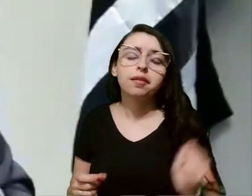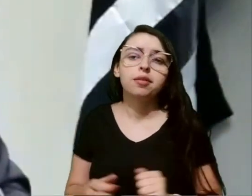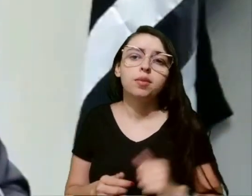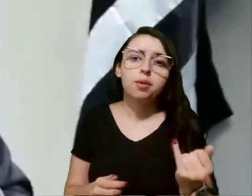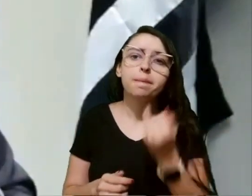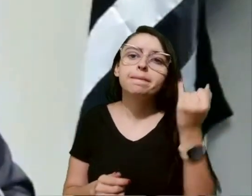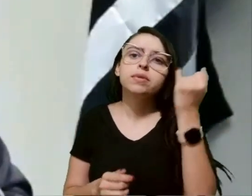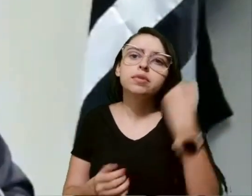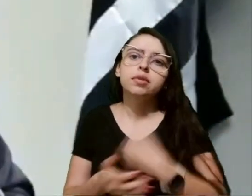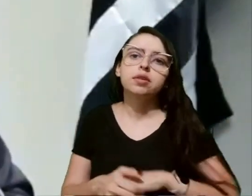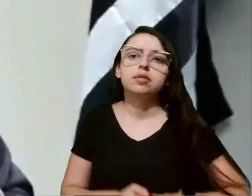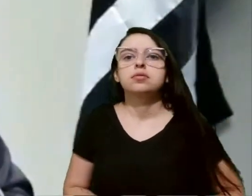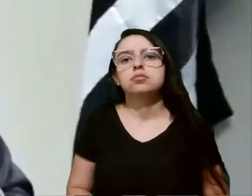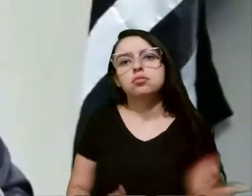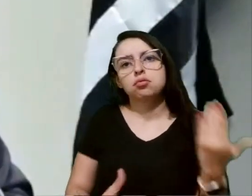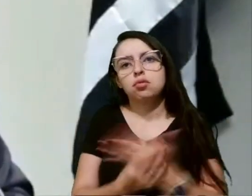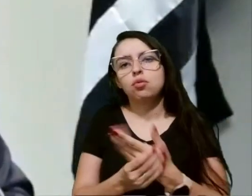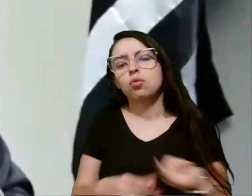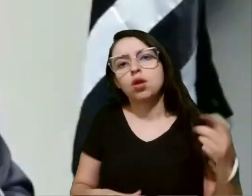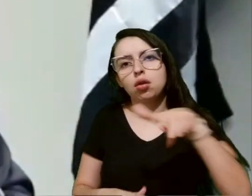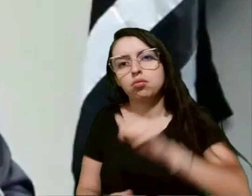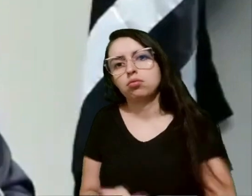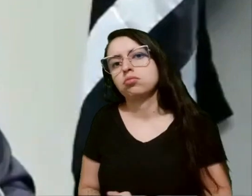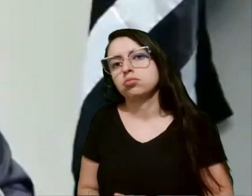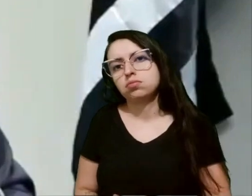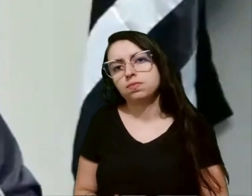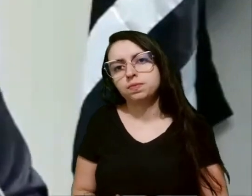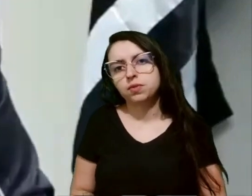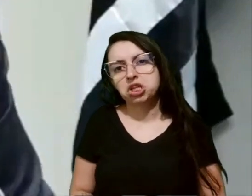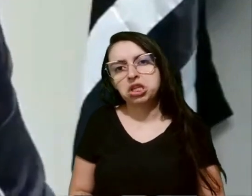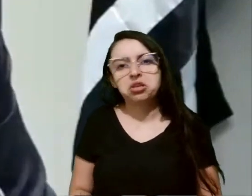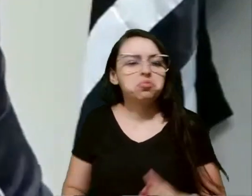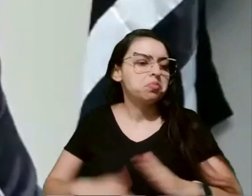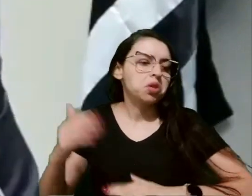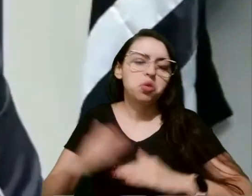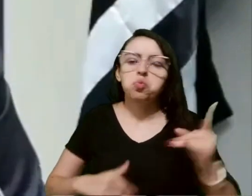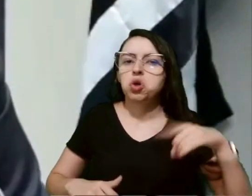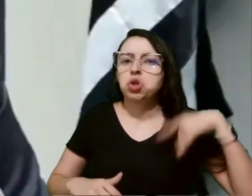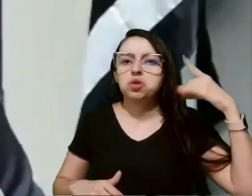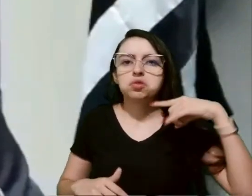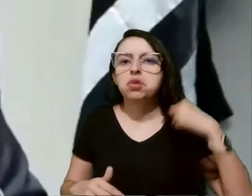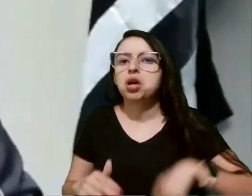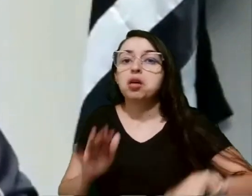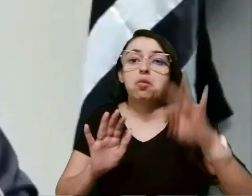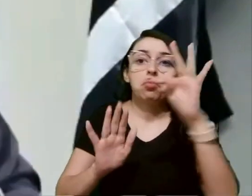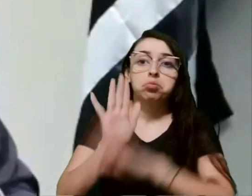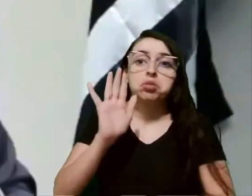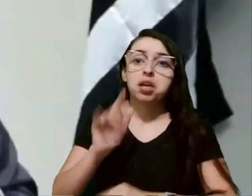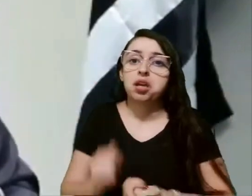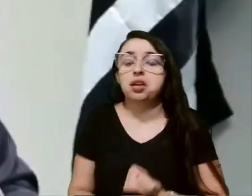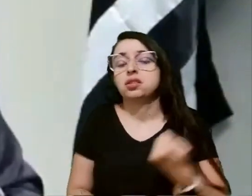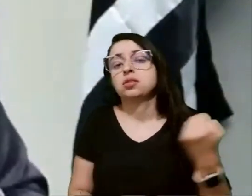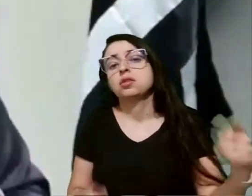mais importante que vai acontecer no recurso. Não importa o advogado, não importa a tese de defesa, talvez nem